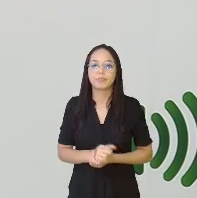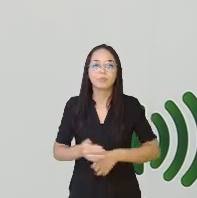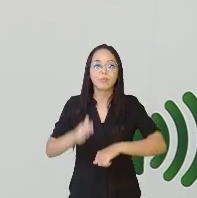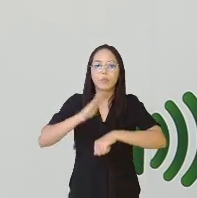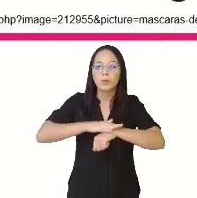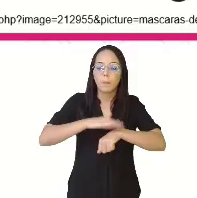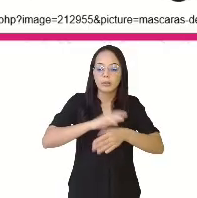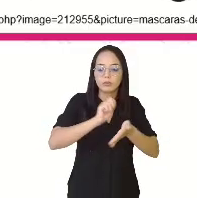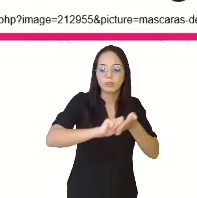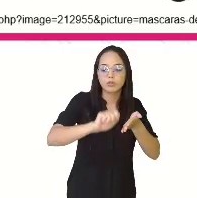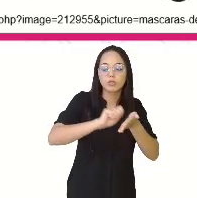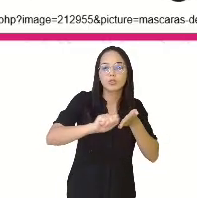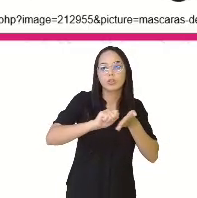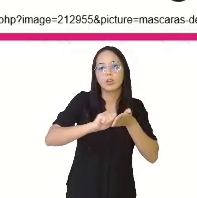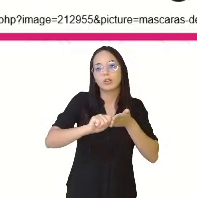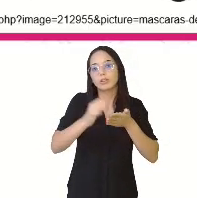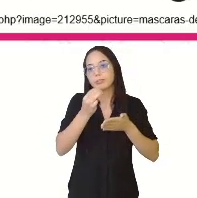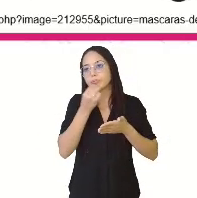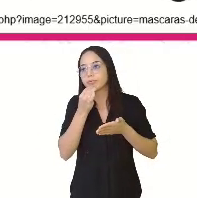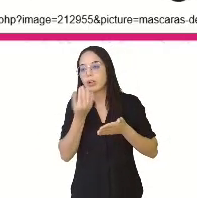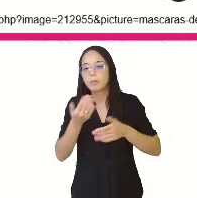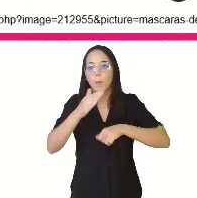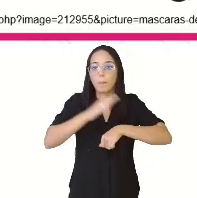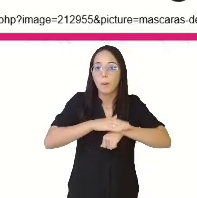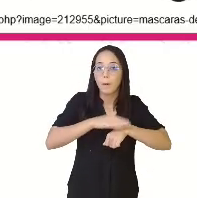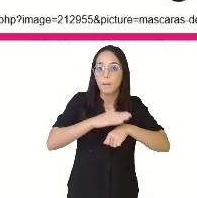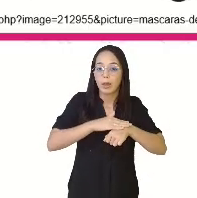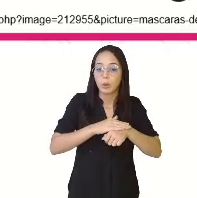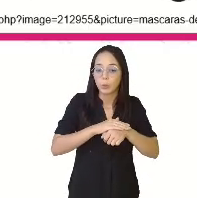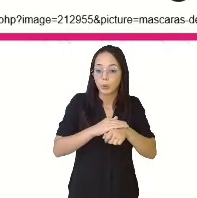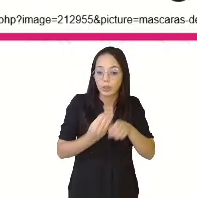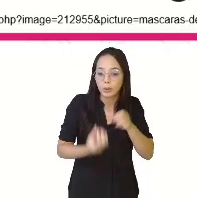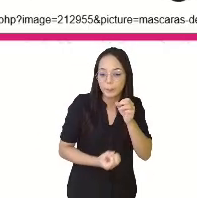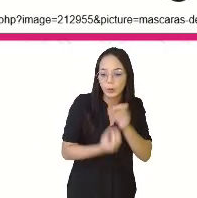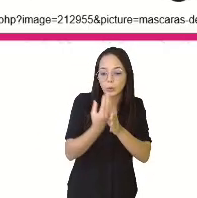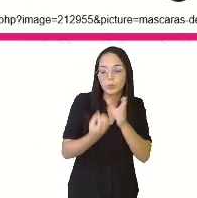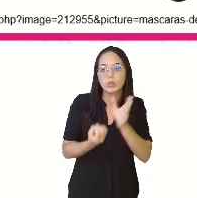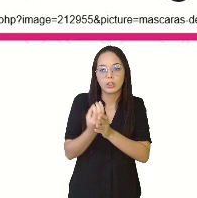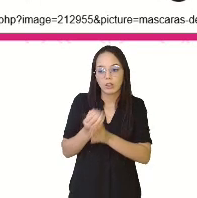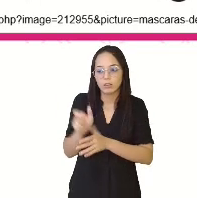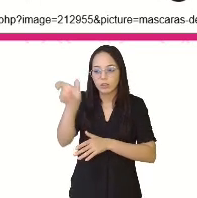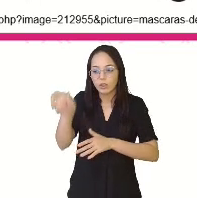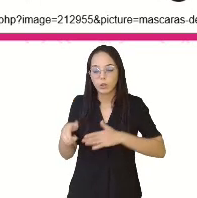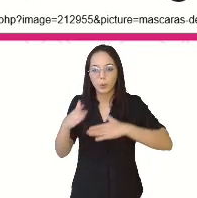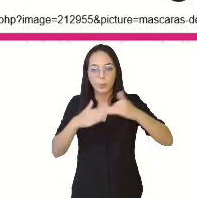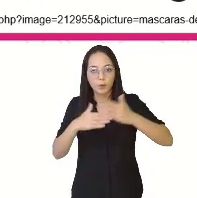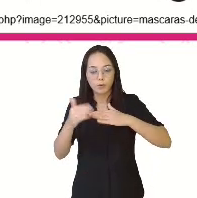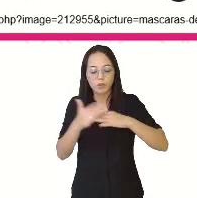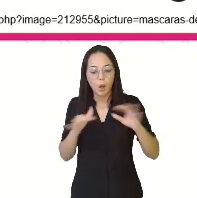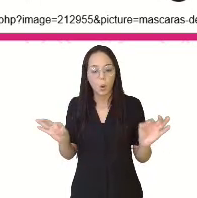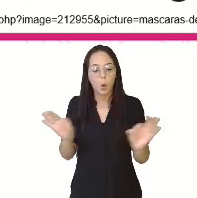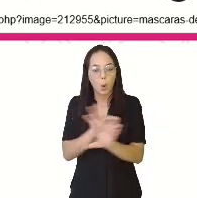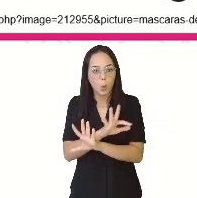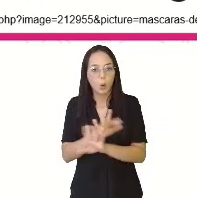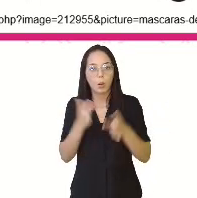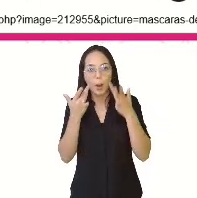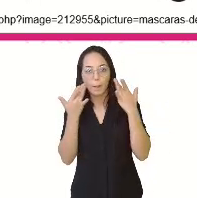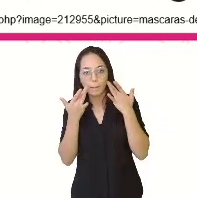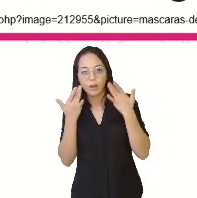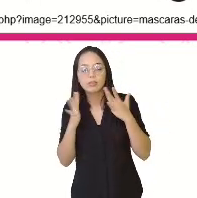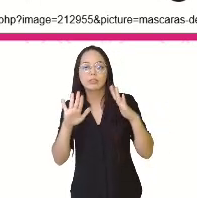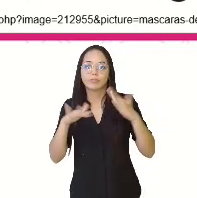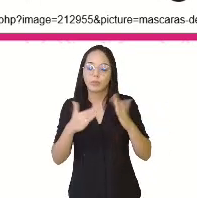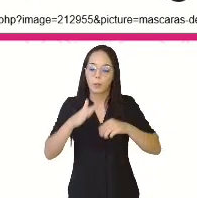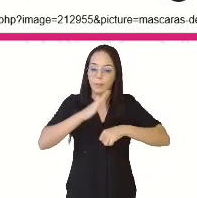da escrita, que é quando a obra foi produzida, o dia que o dramaturgo lá concluiu aquela peça, ele fez, então,